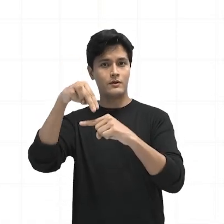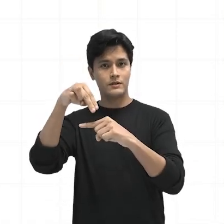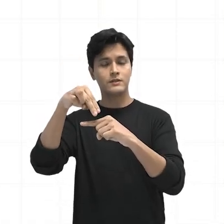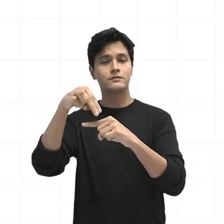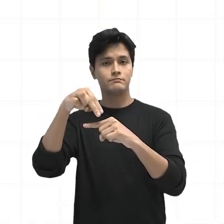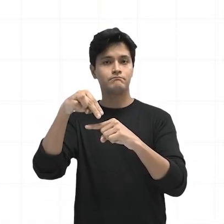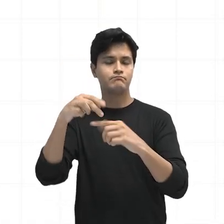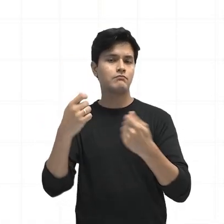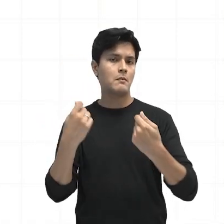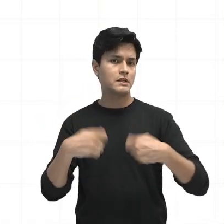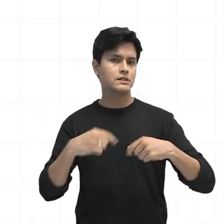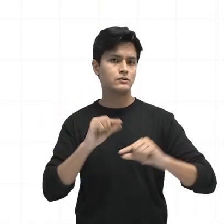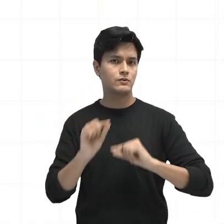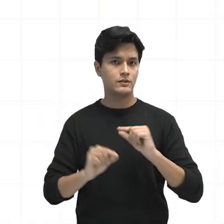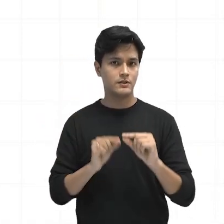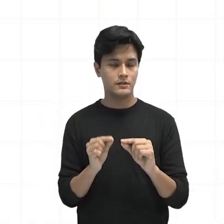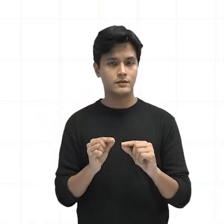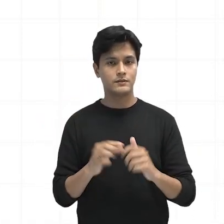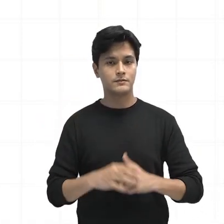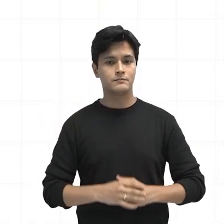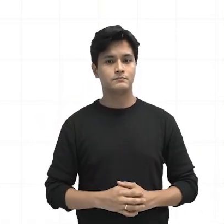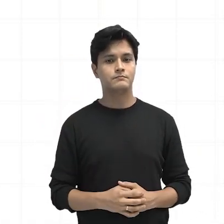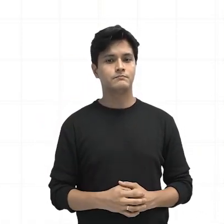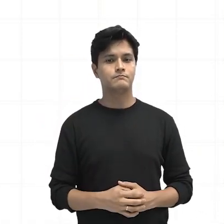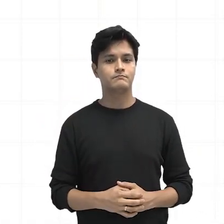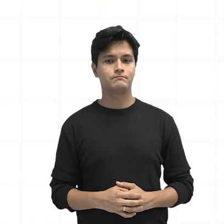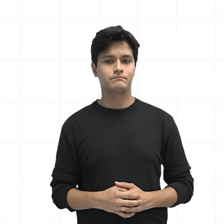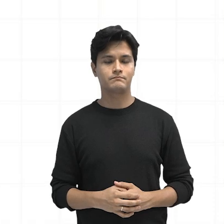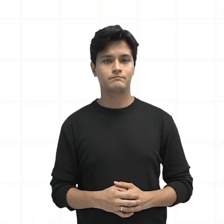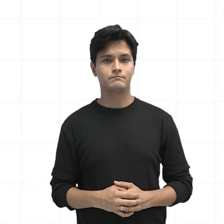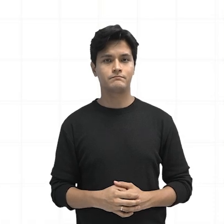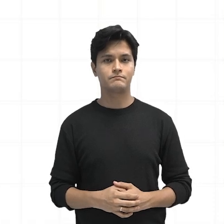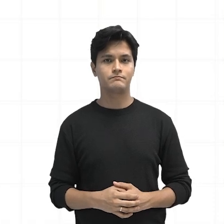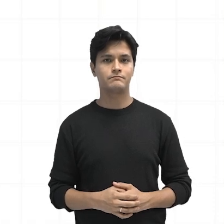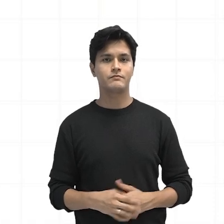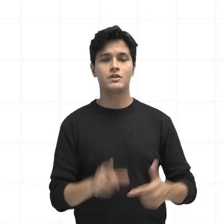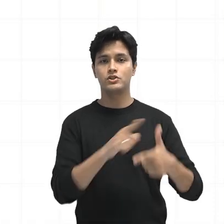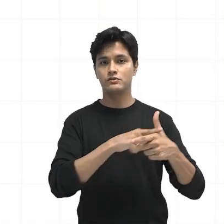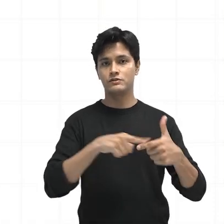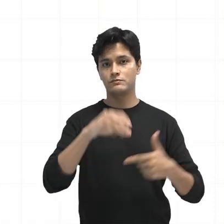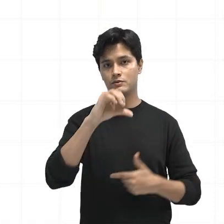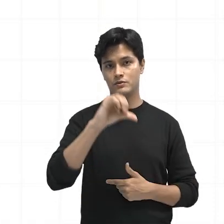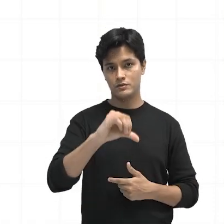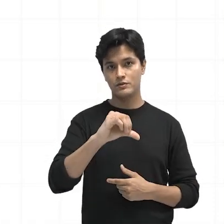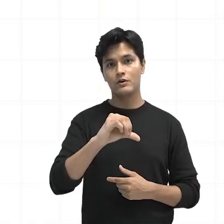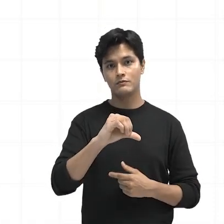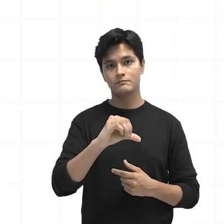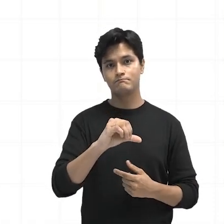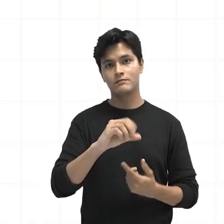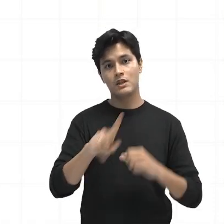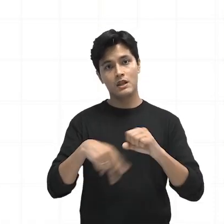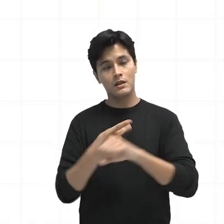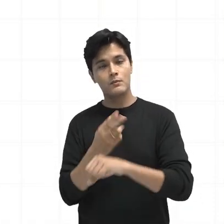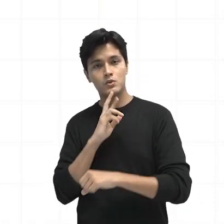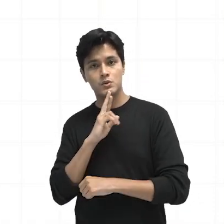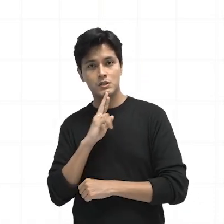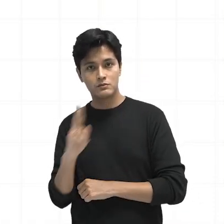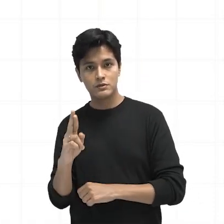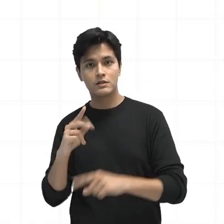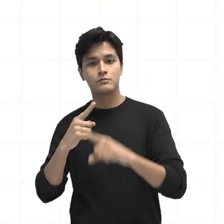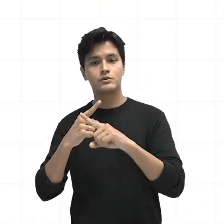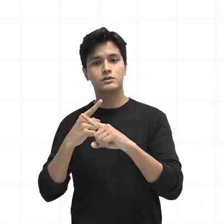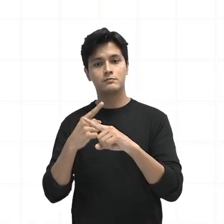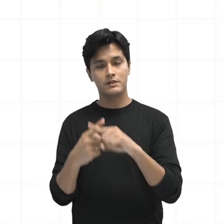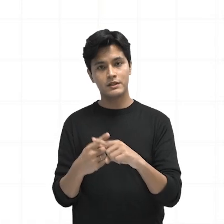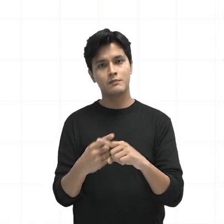aqui eu vou dividir por 9, o resultado basta multiplicar os outros dois. Ou seja, aqui em azul,